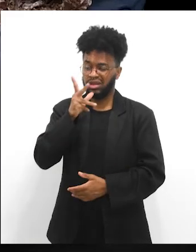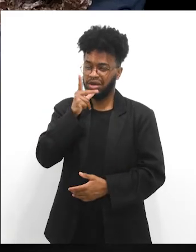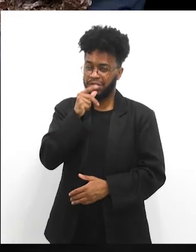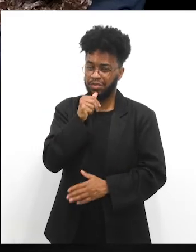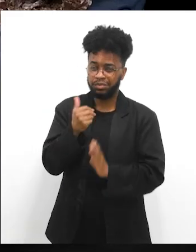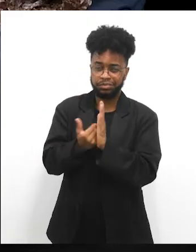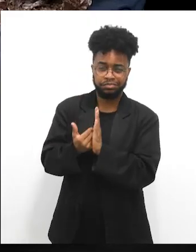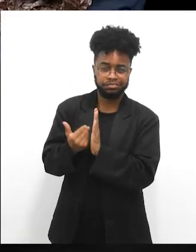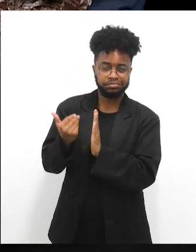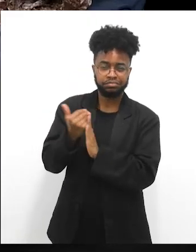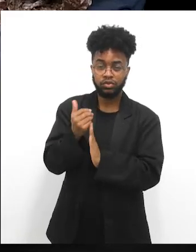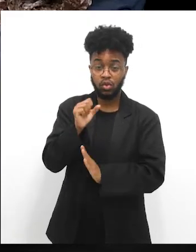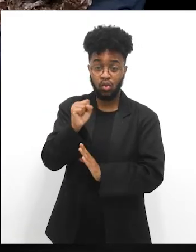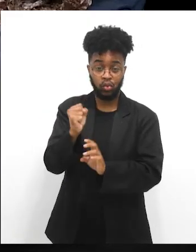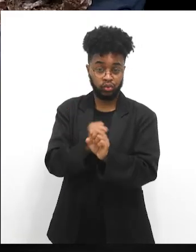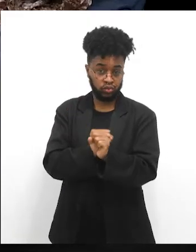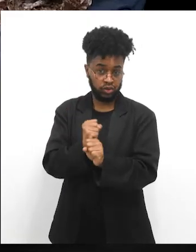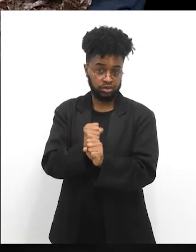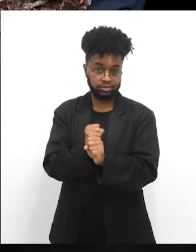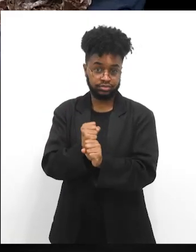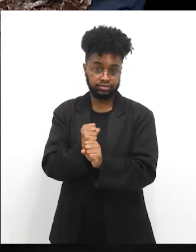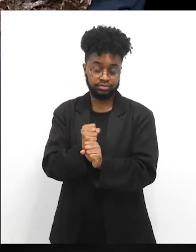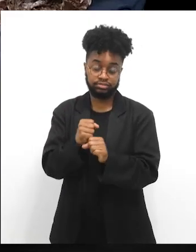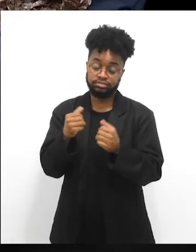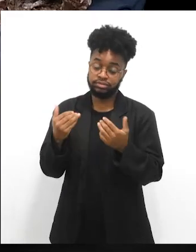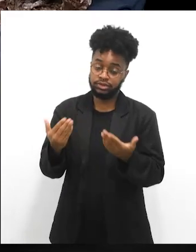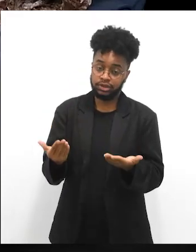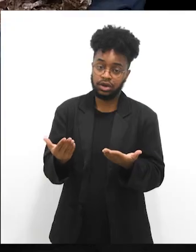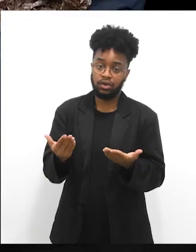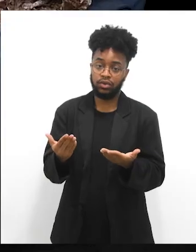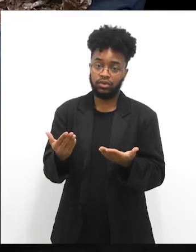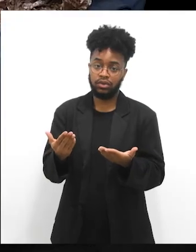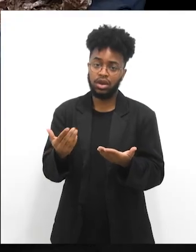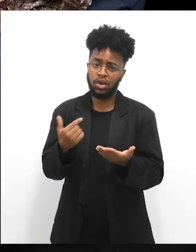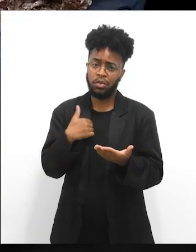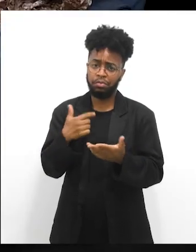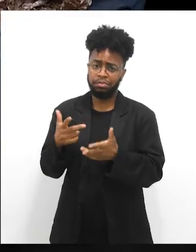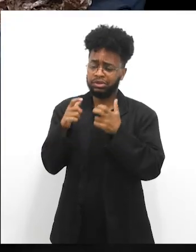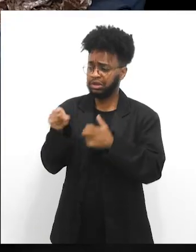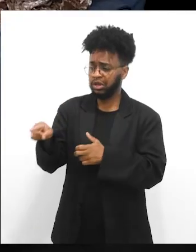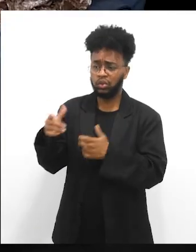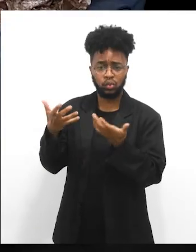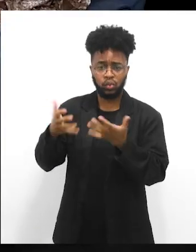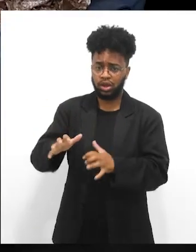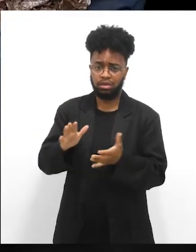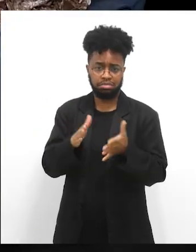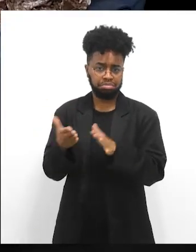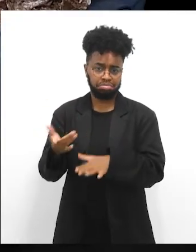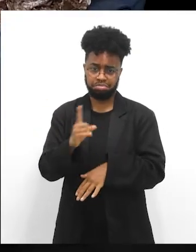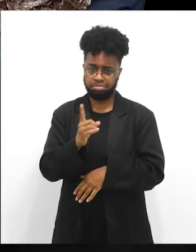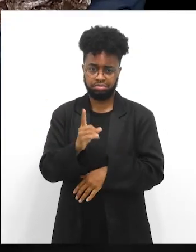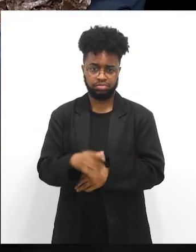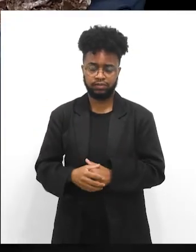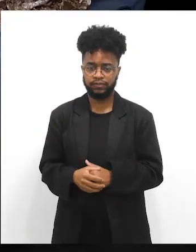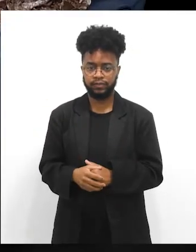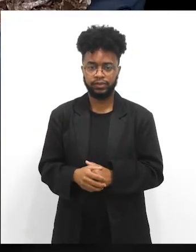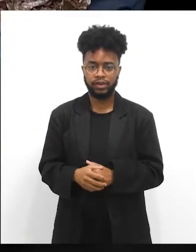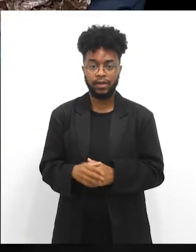E foi o mais longo, né? 8 anos e pouco. Então, nele eu vejo uma pessoa que não queria